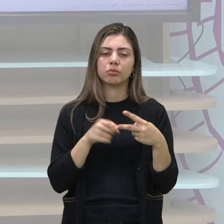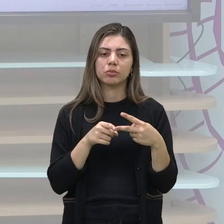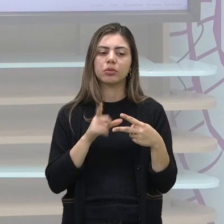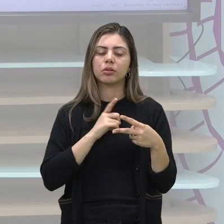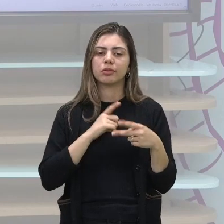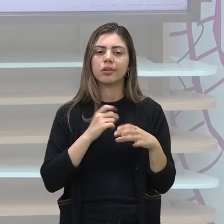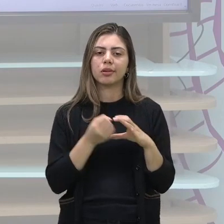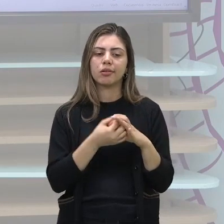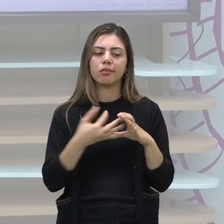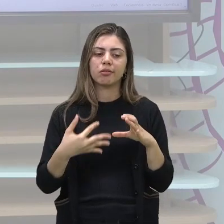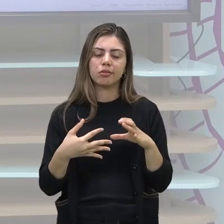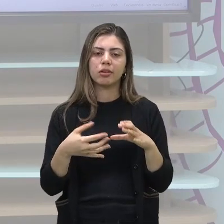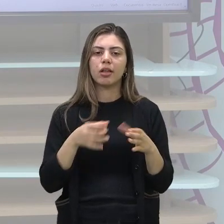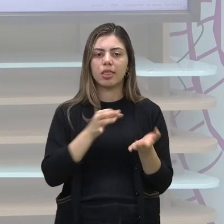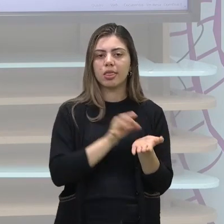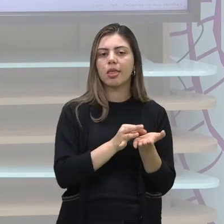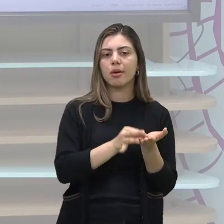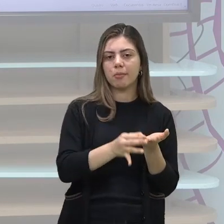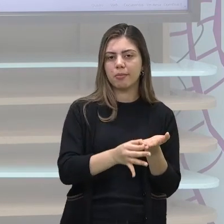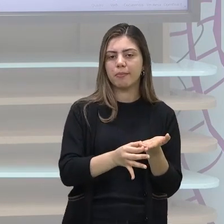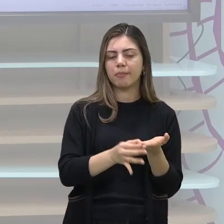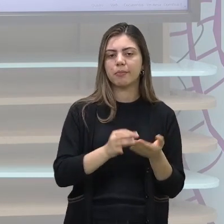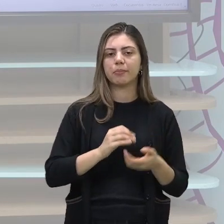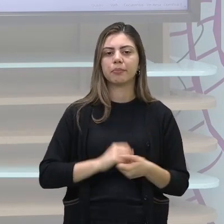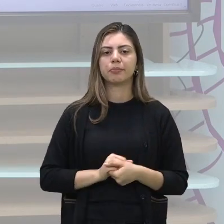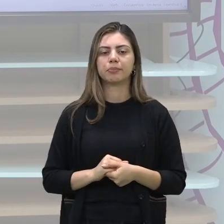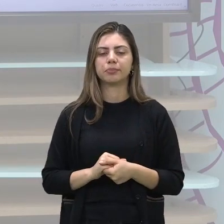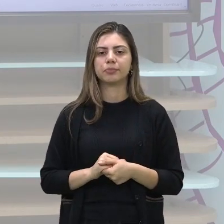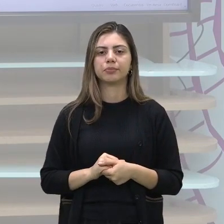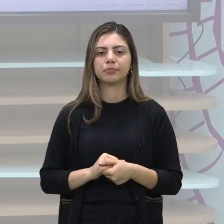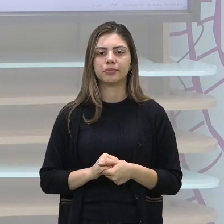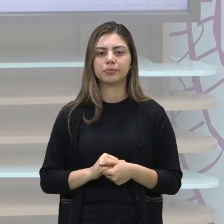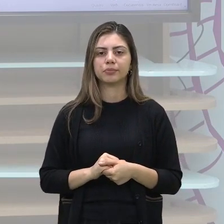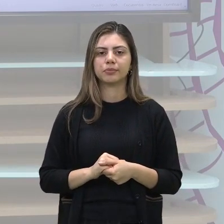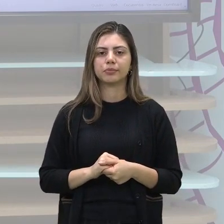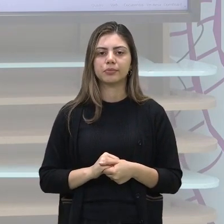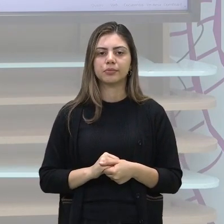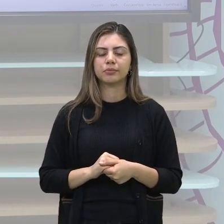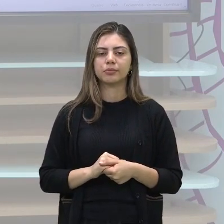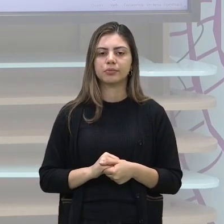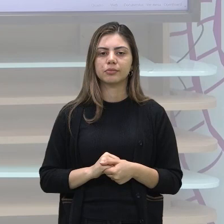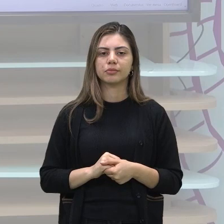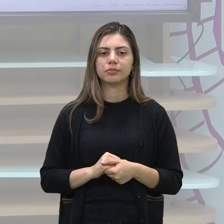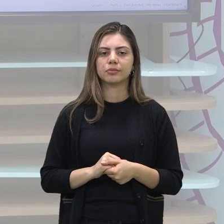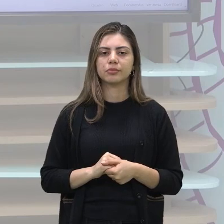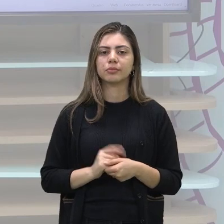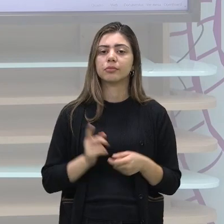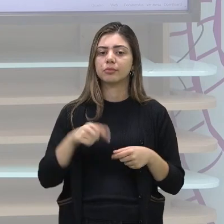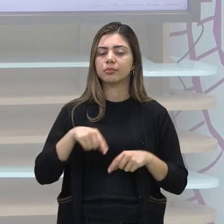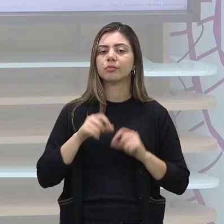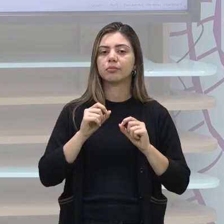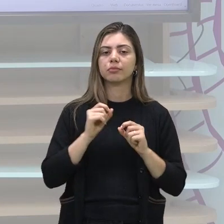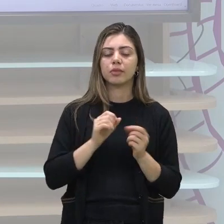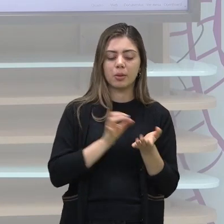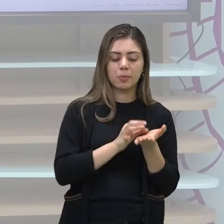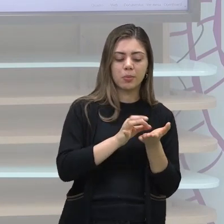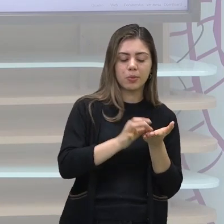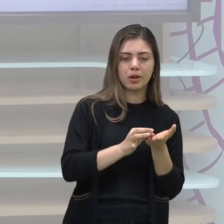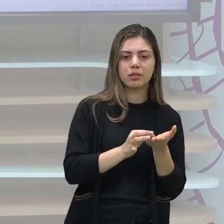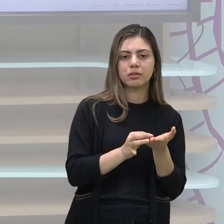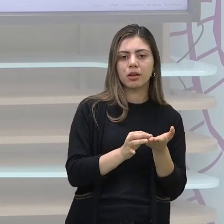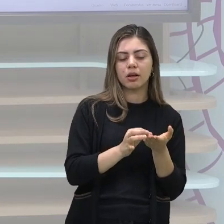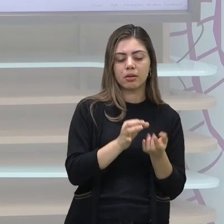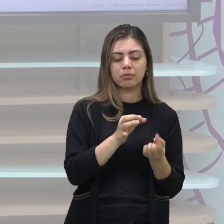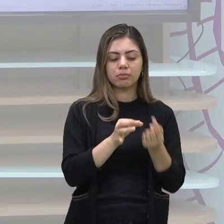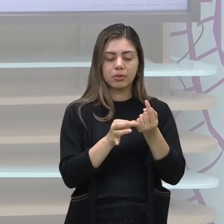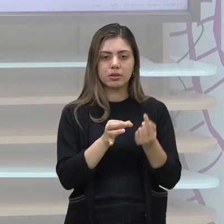características. Qual é a característica que vai ter nesse conjunto? são as faces da moeda que são voltadas